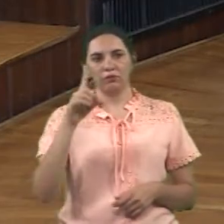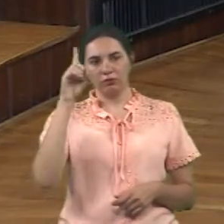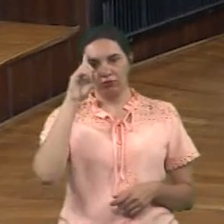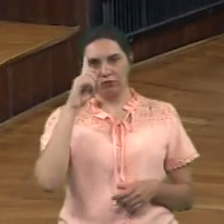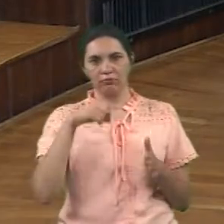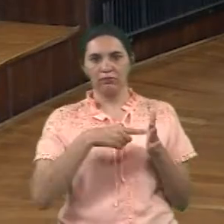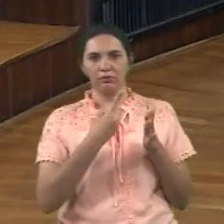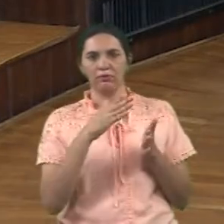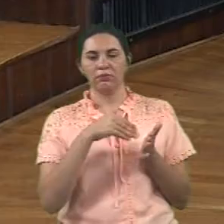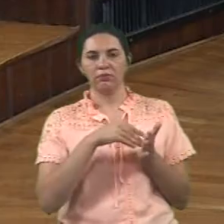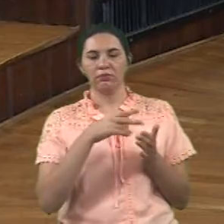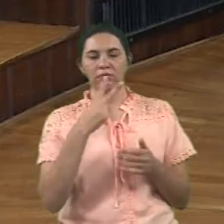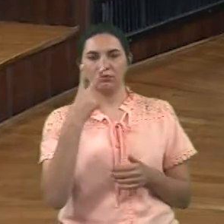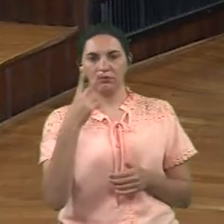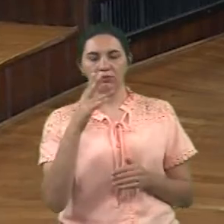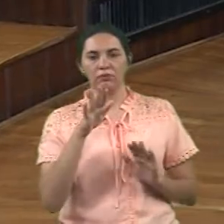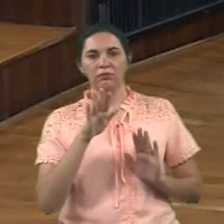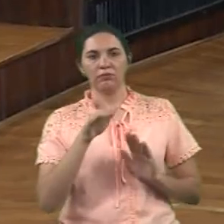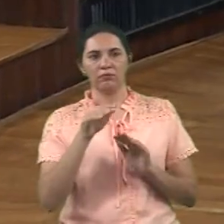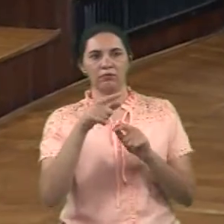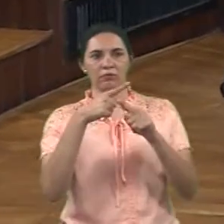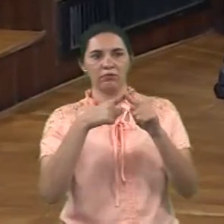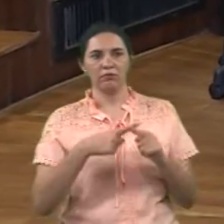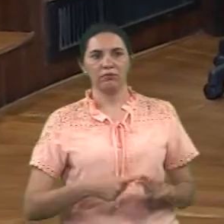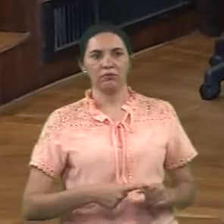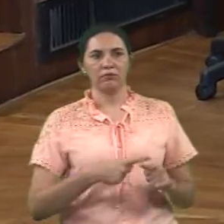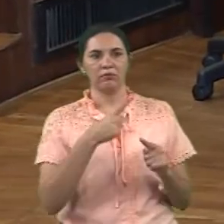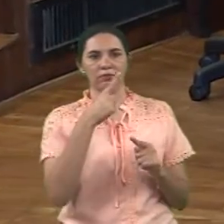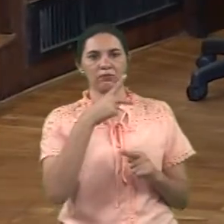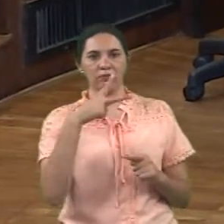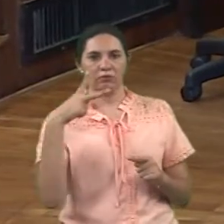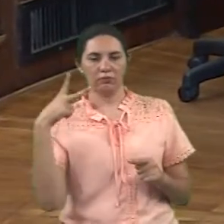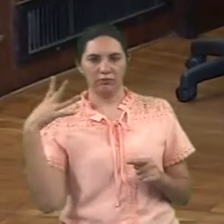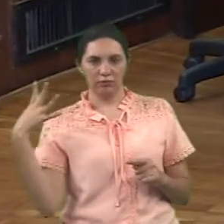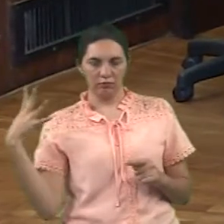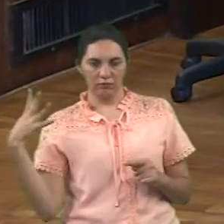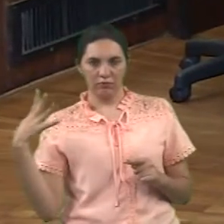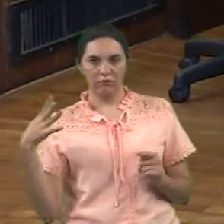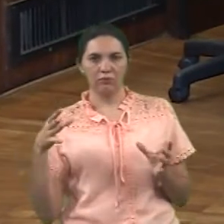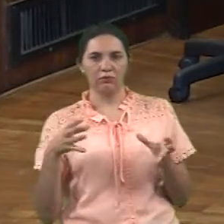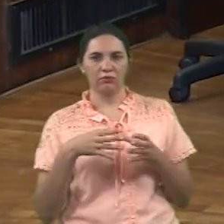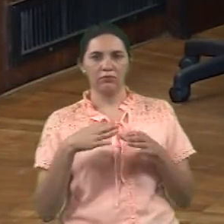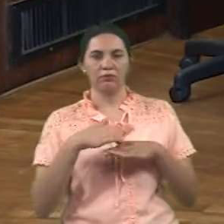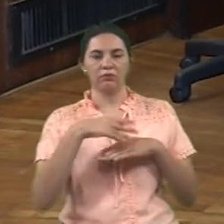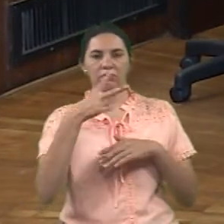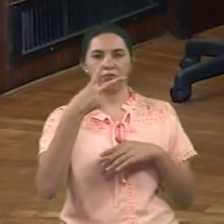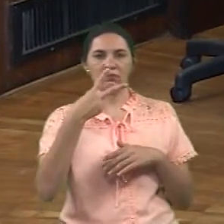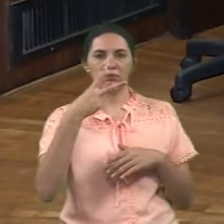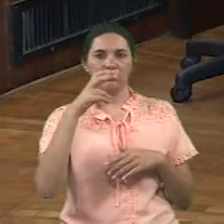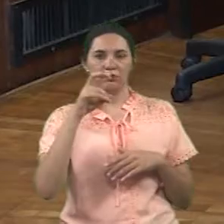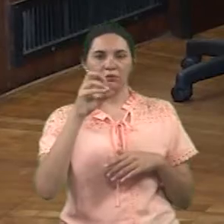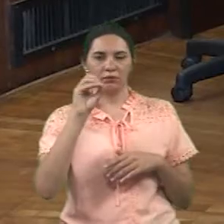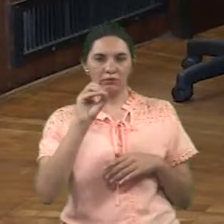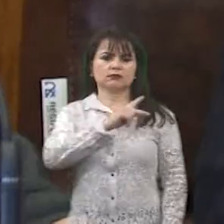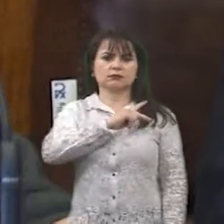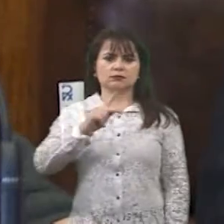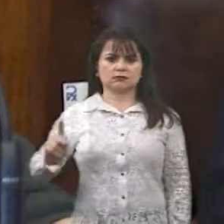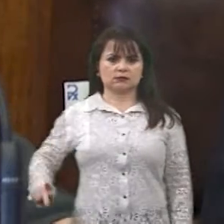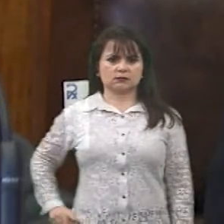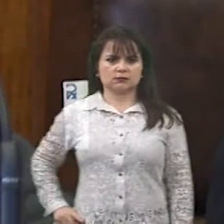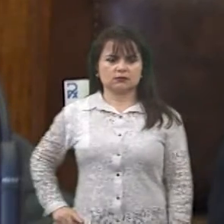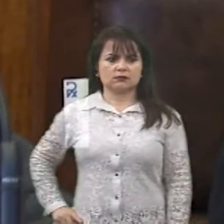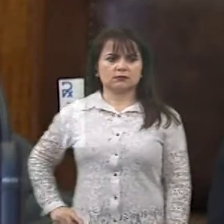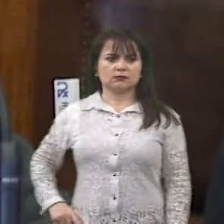Dois de Setembro disputado por 14 equipes e mais cedo os 50 atletas